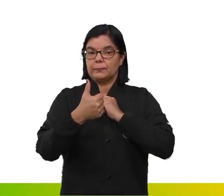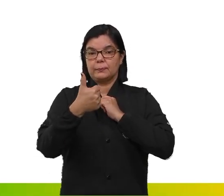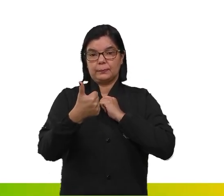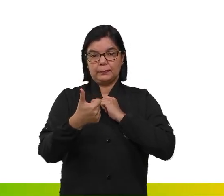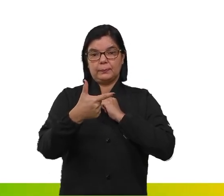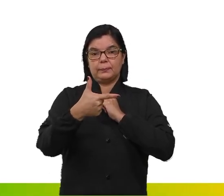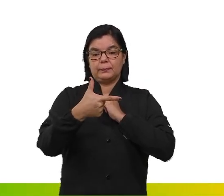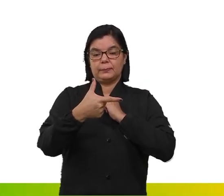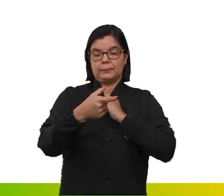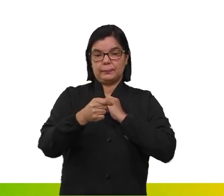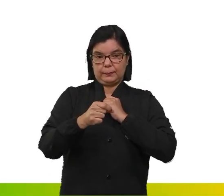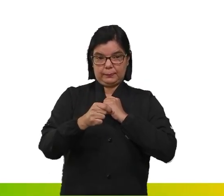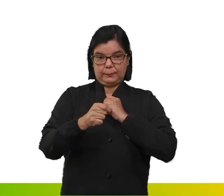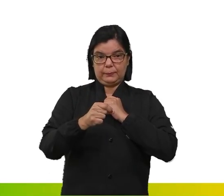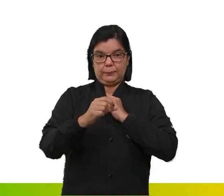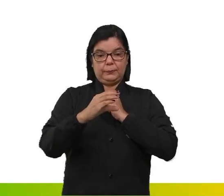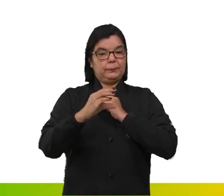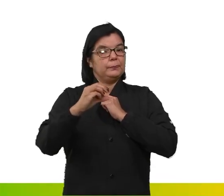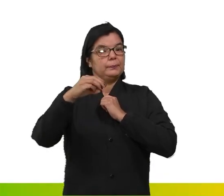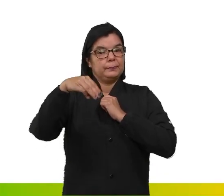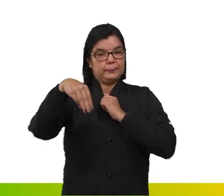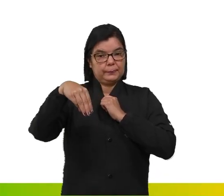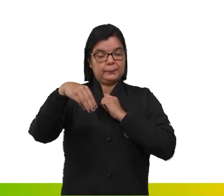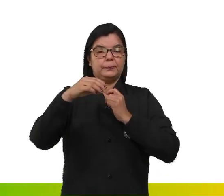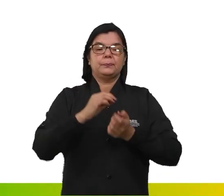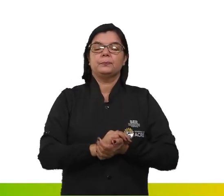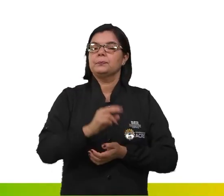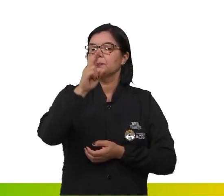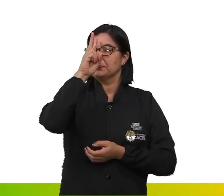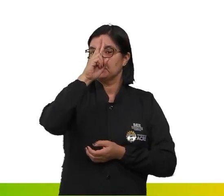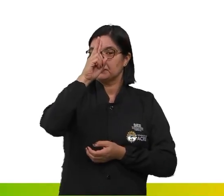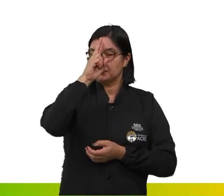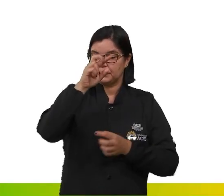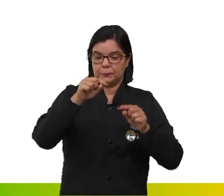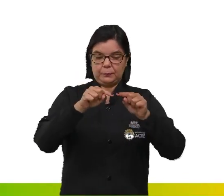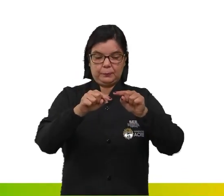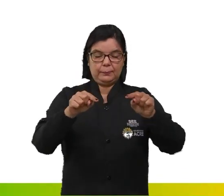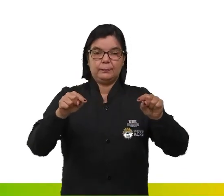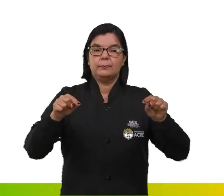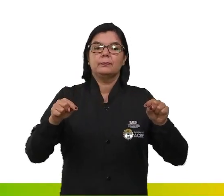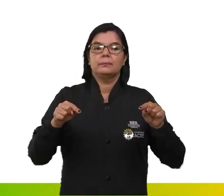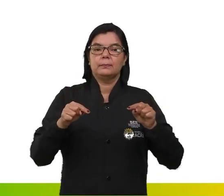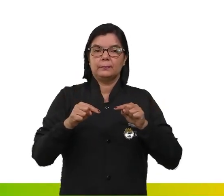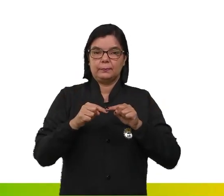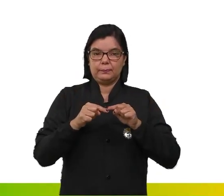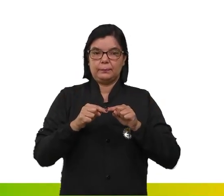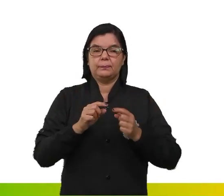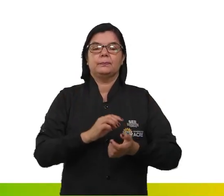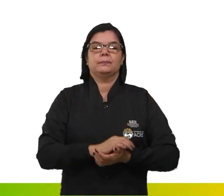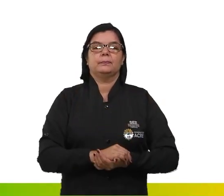120 centímetros. Lembrando que o terreno tem alguma coisa assim, né?